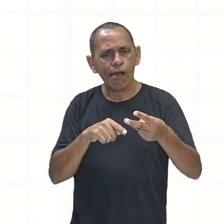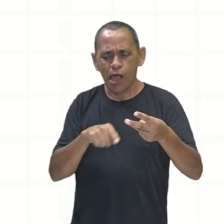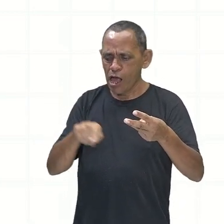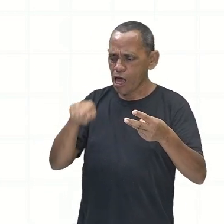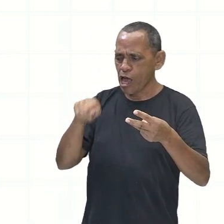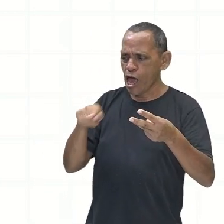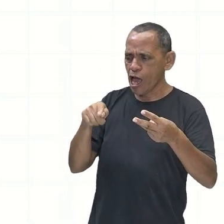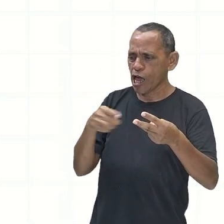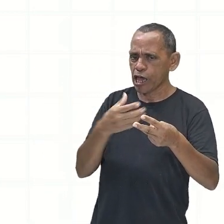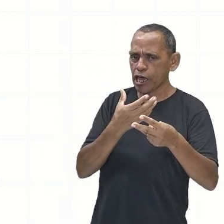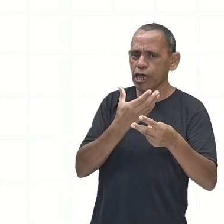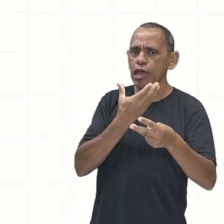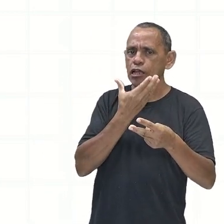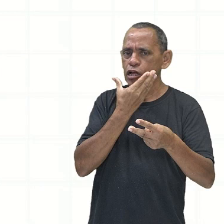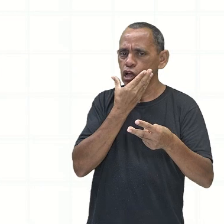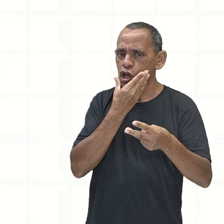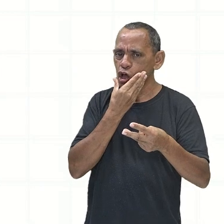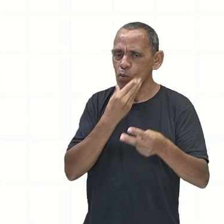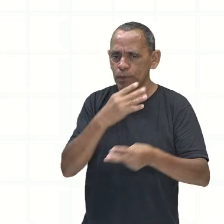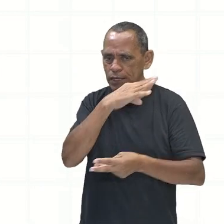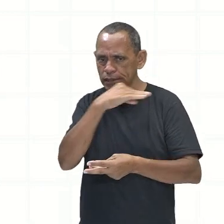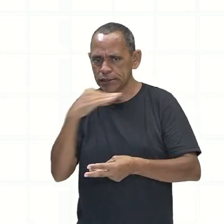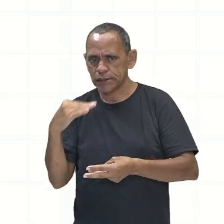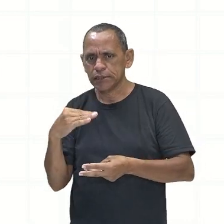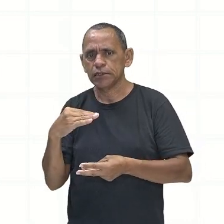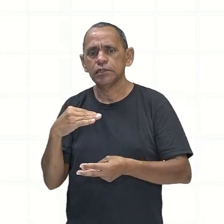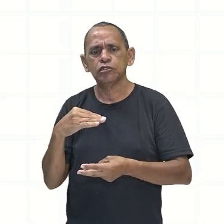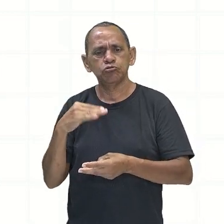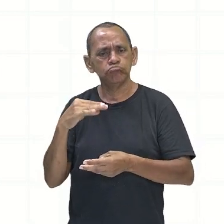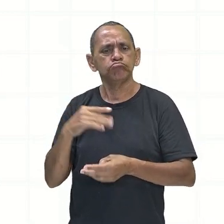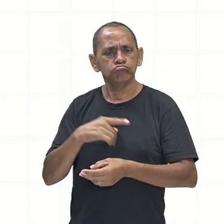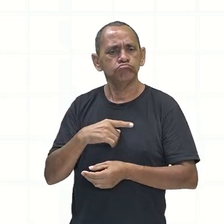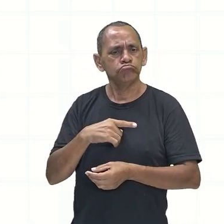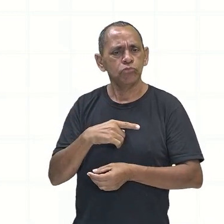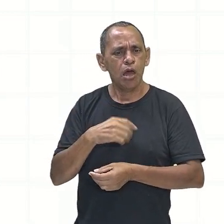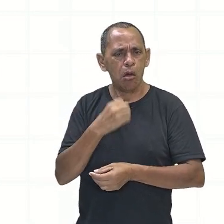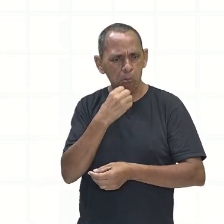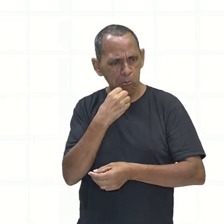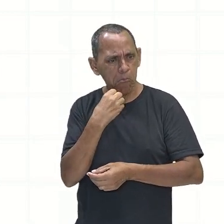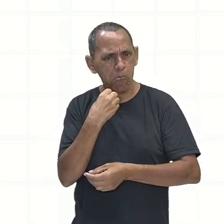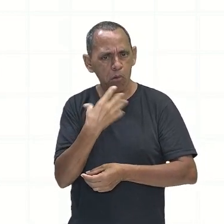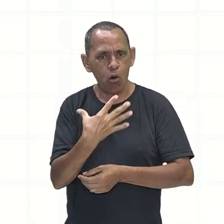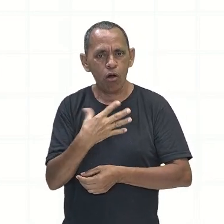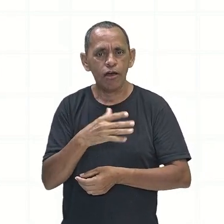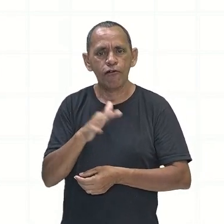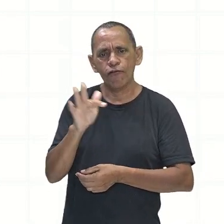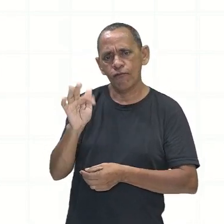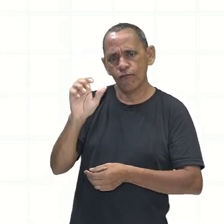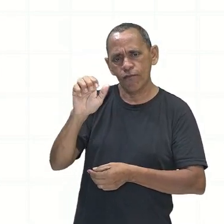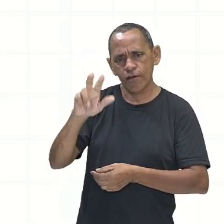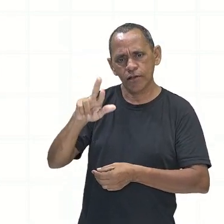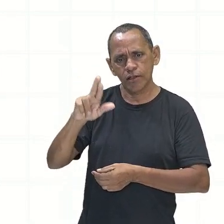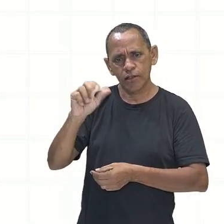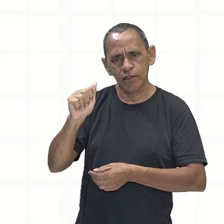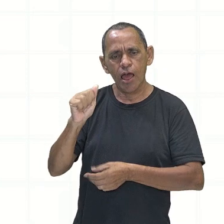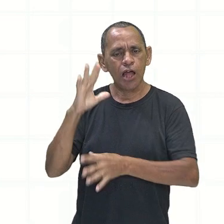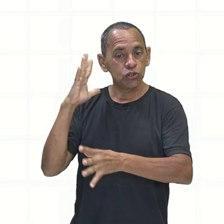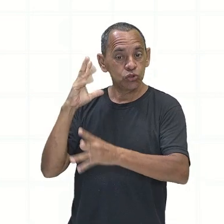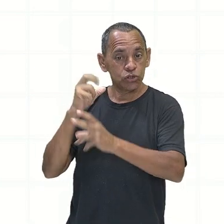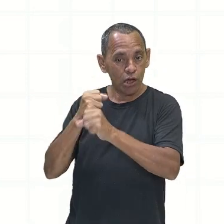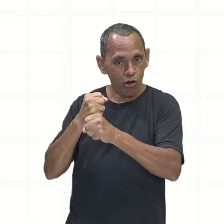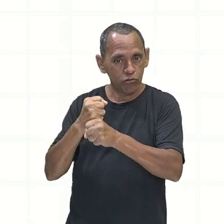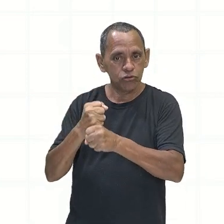olha, significa que a pessoa tem bastante habilidade, né? Uma